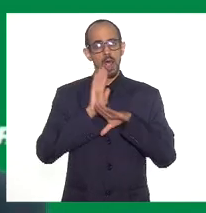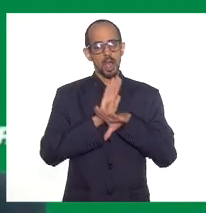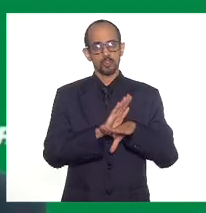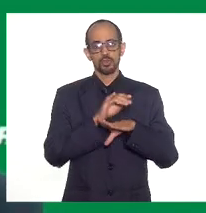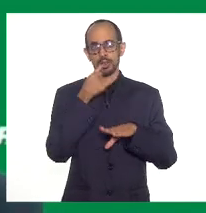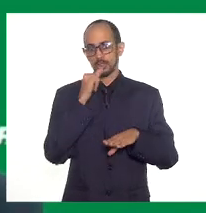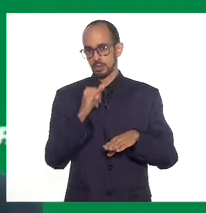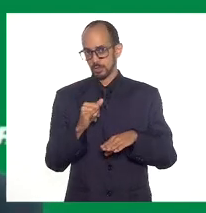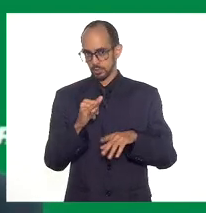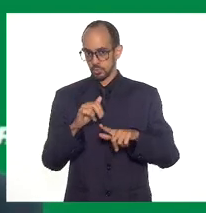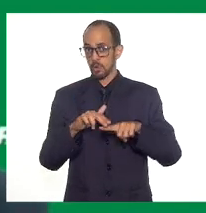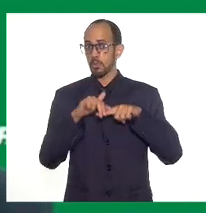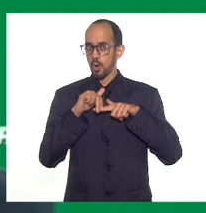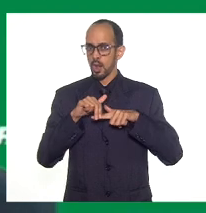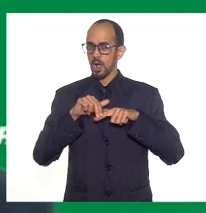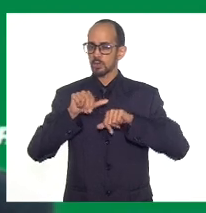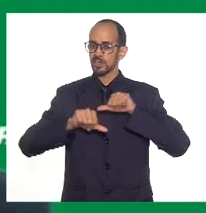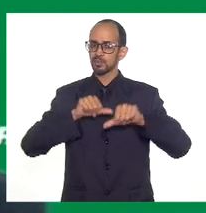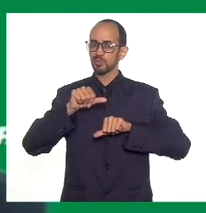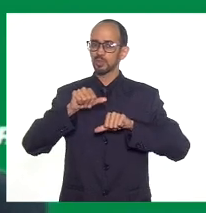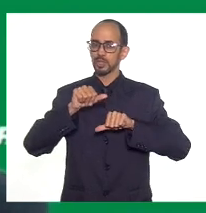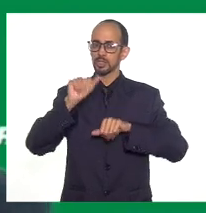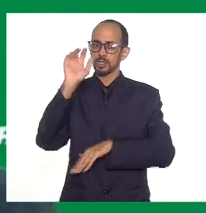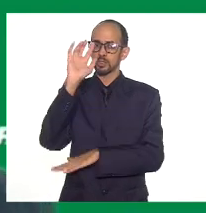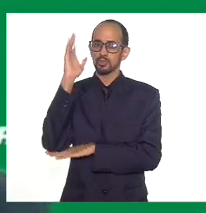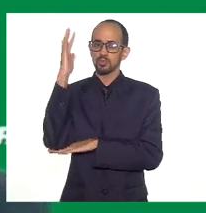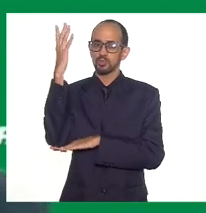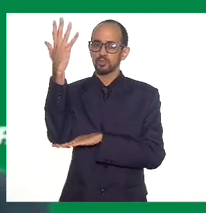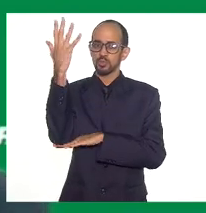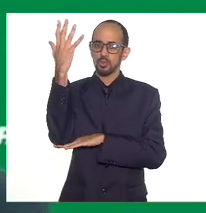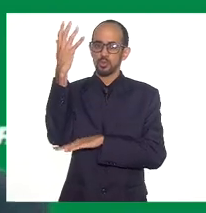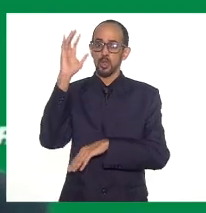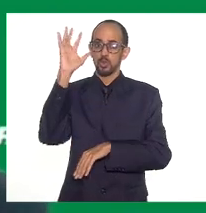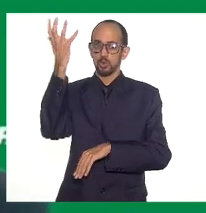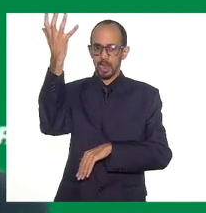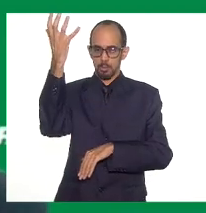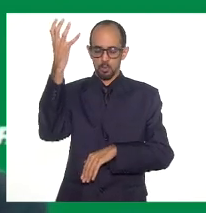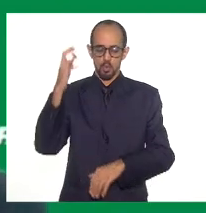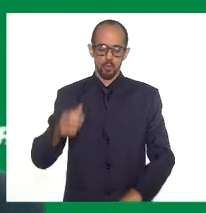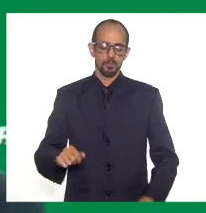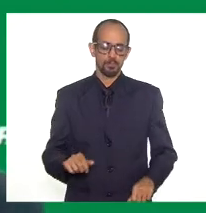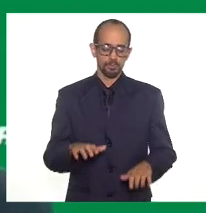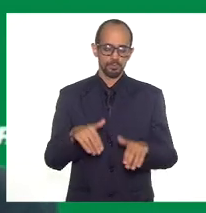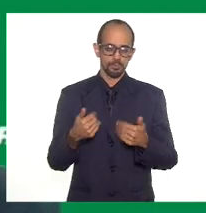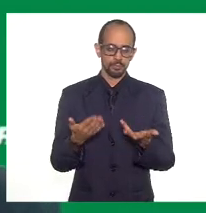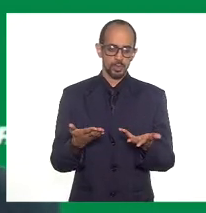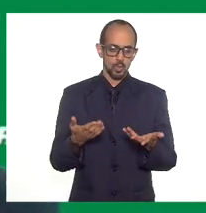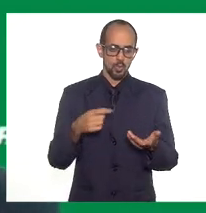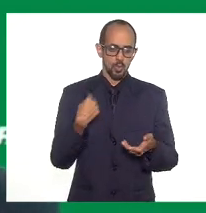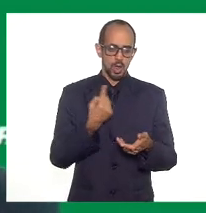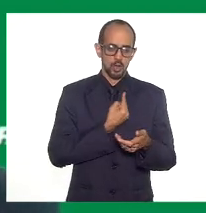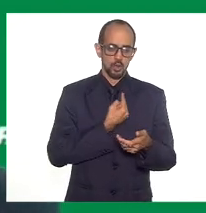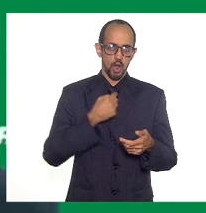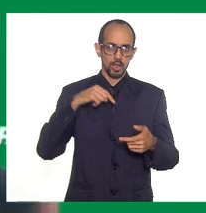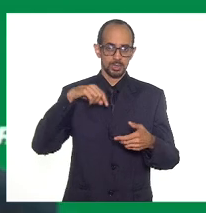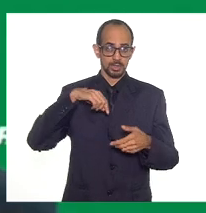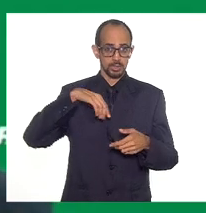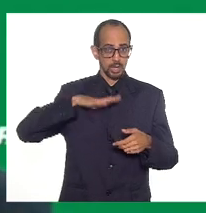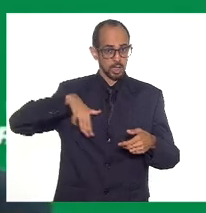das preocupações climáticas, né? E desse lado da demanda, né, a gente vê aqui mesmo na nossa região,